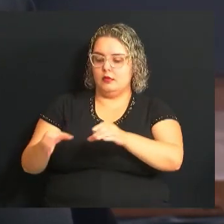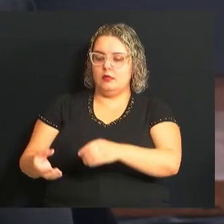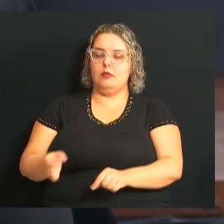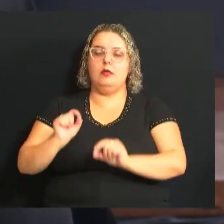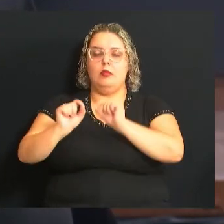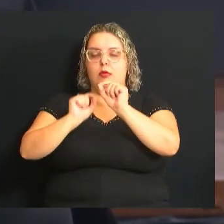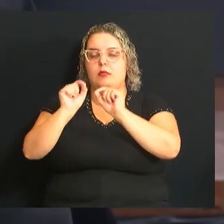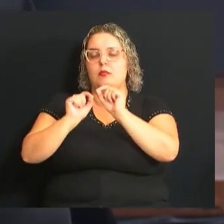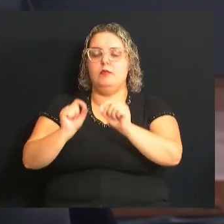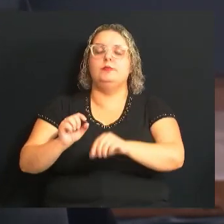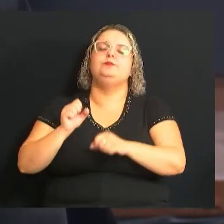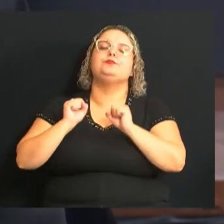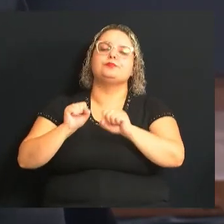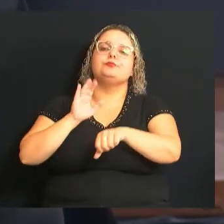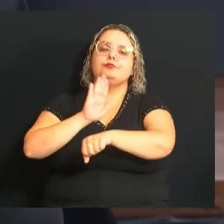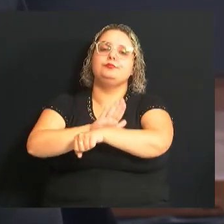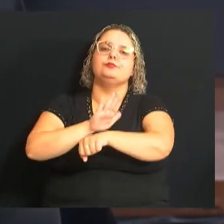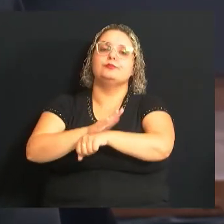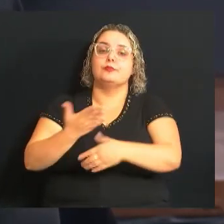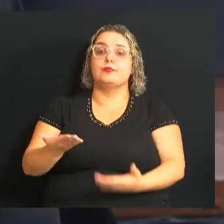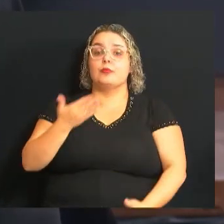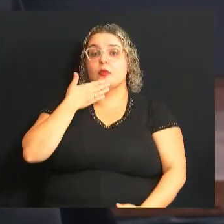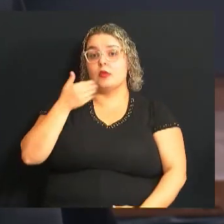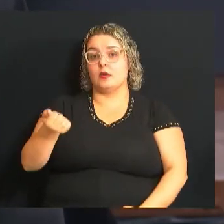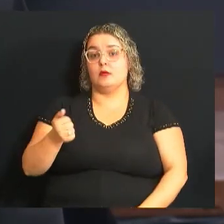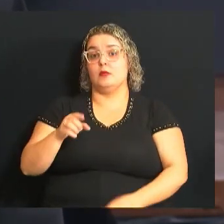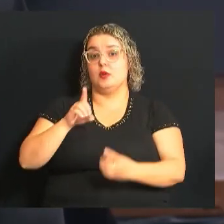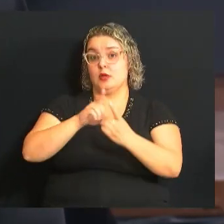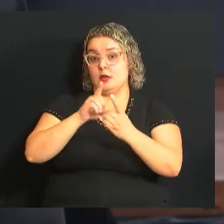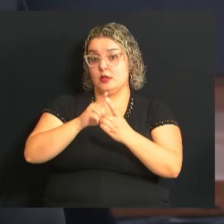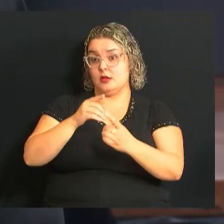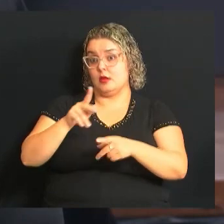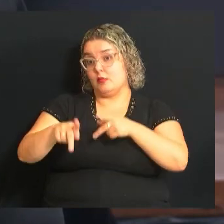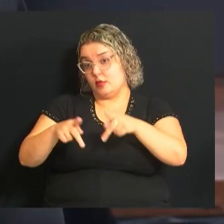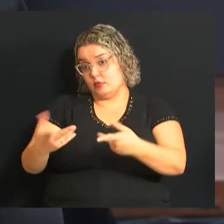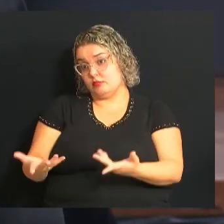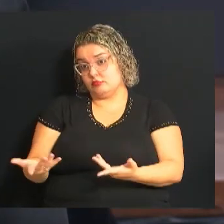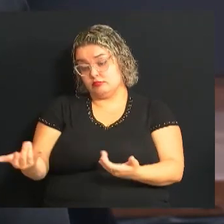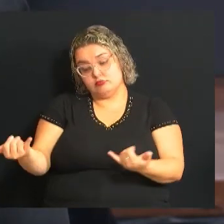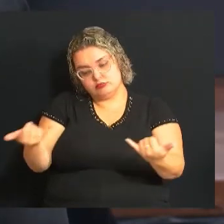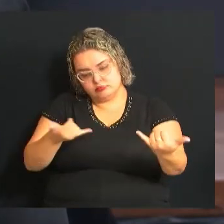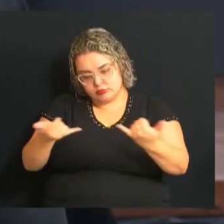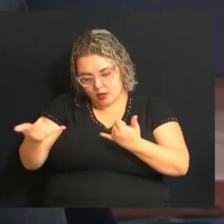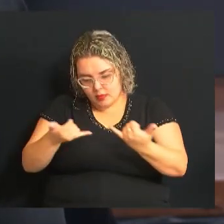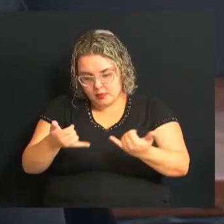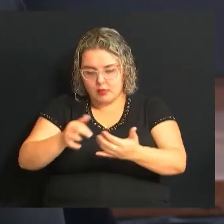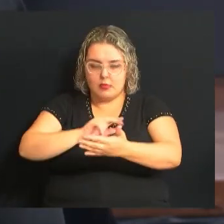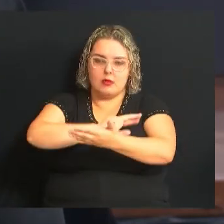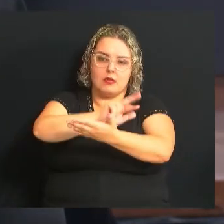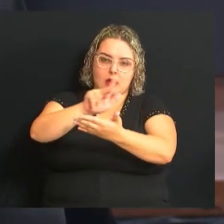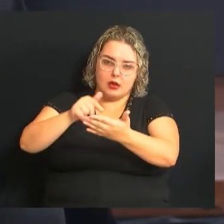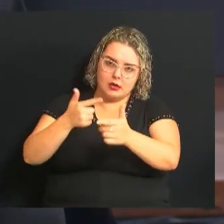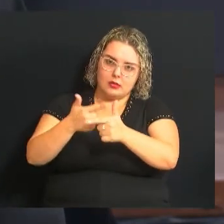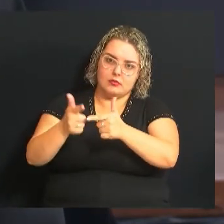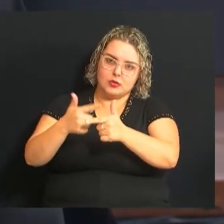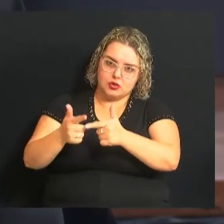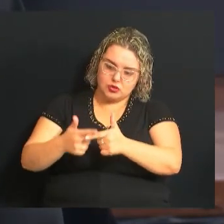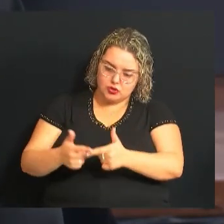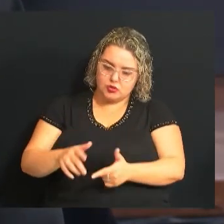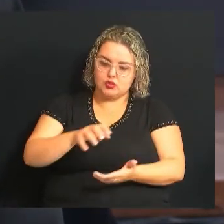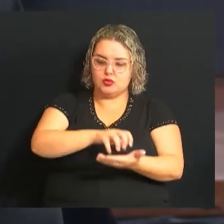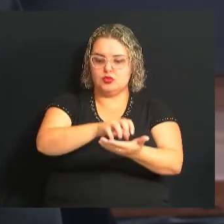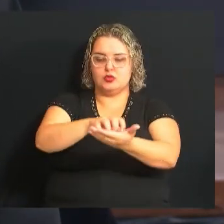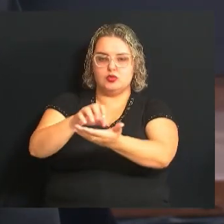posso ajudá-los a melhorar o atendimento à população. E eles me deram uma série de problemas que tinham nos postos e nós